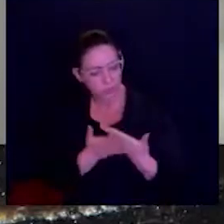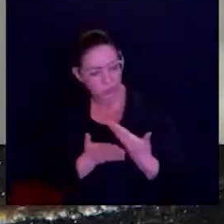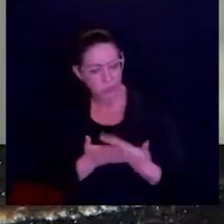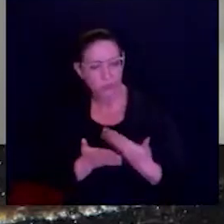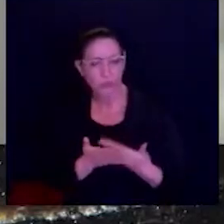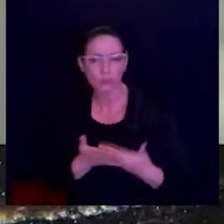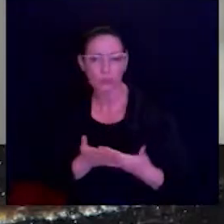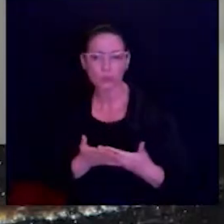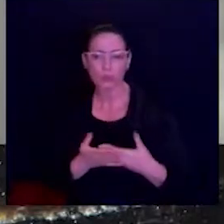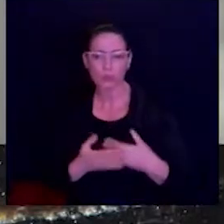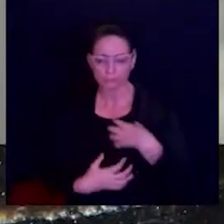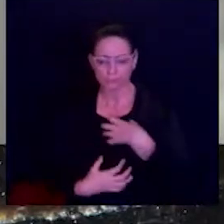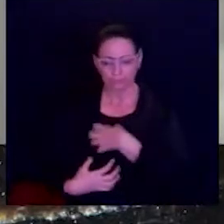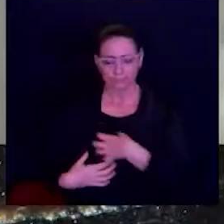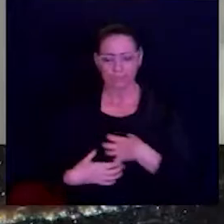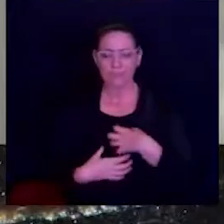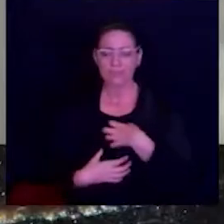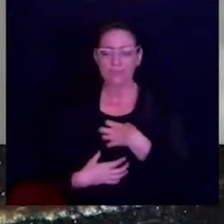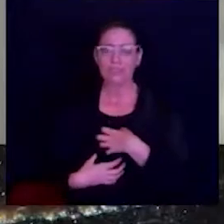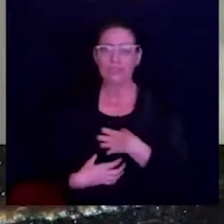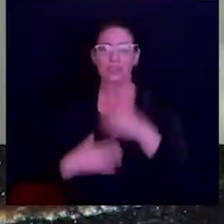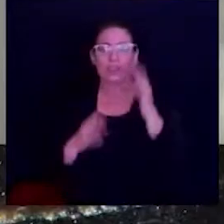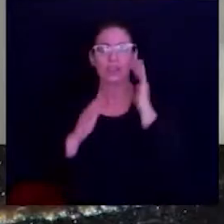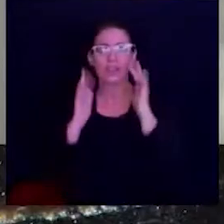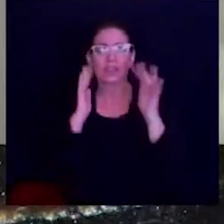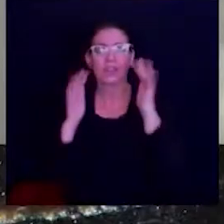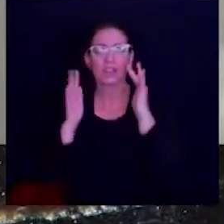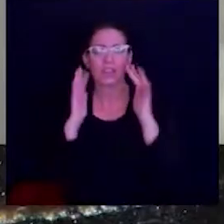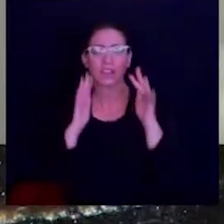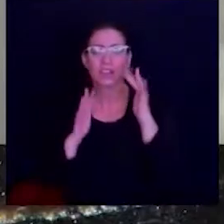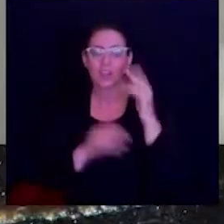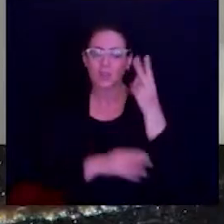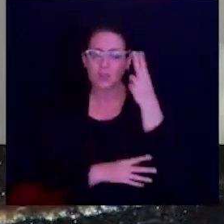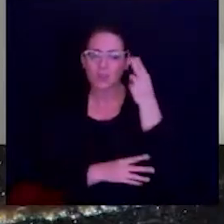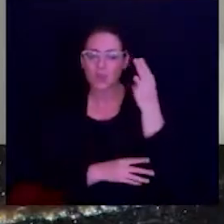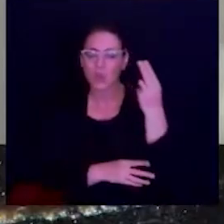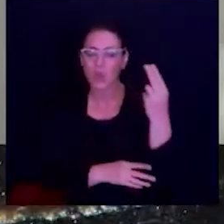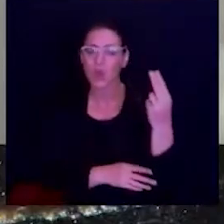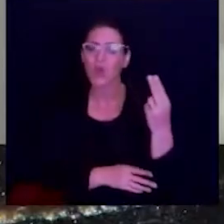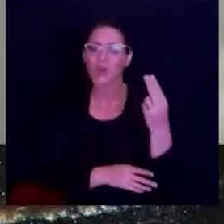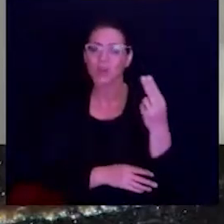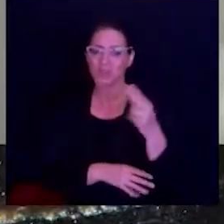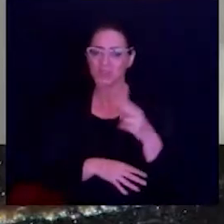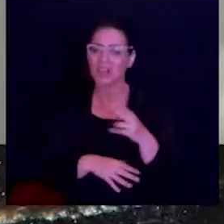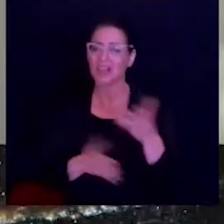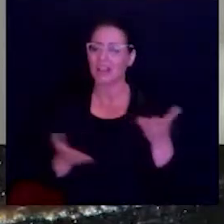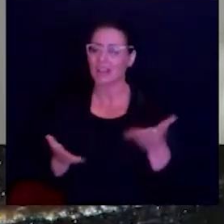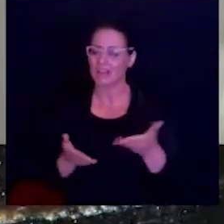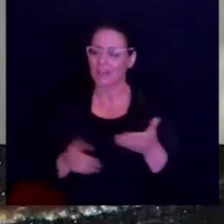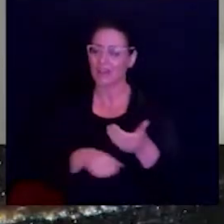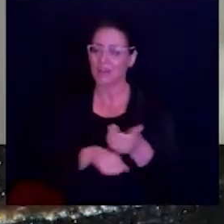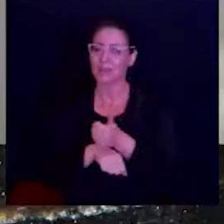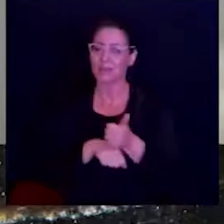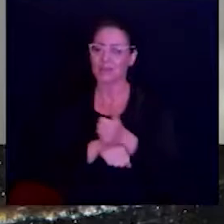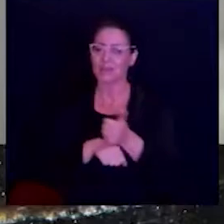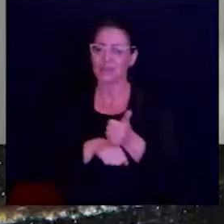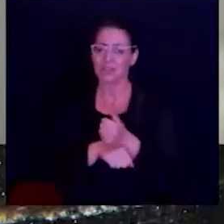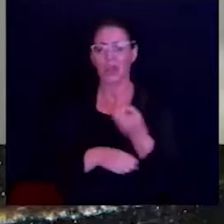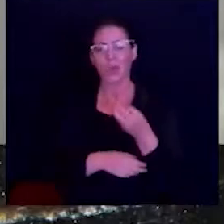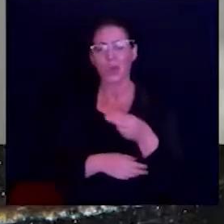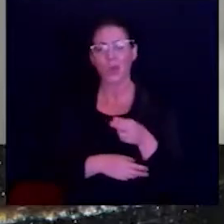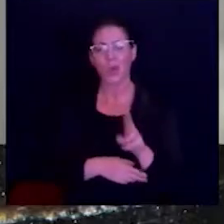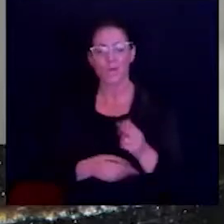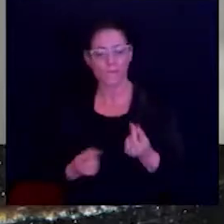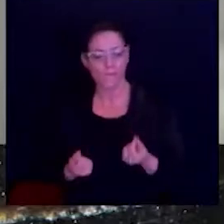Sentimentos que se misturam com realização de um sonho e não apenas de uma realização profissional ou